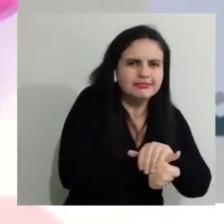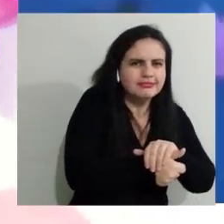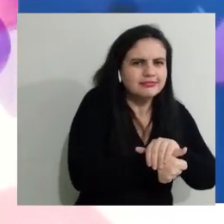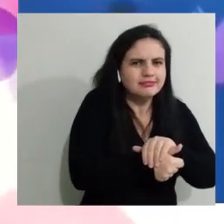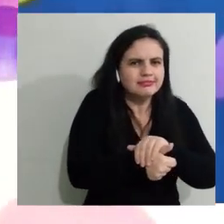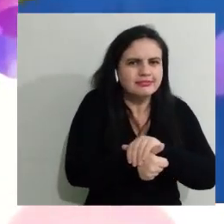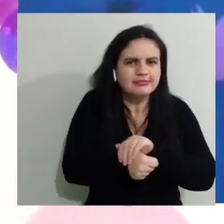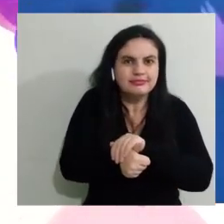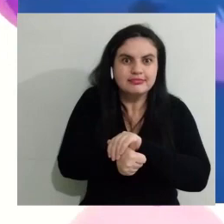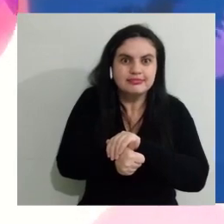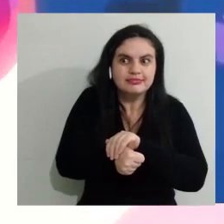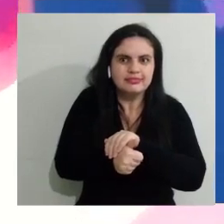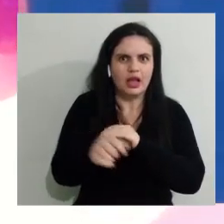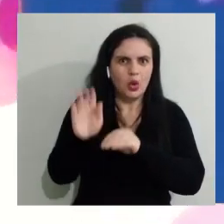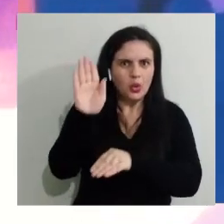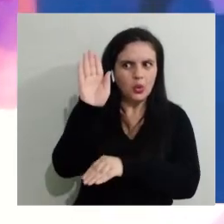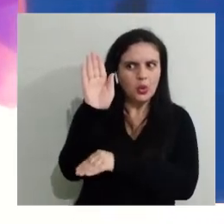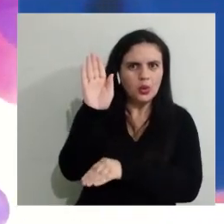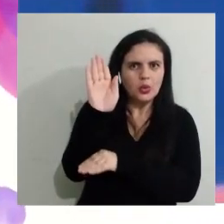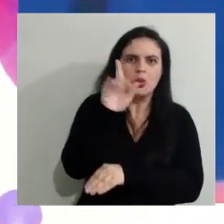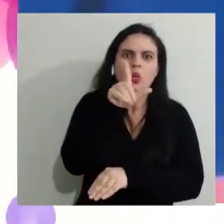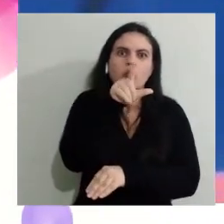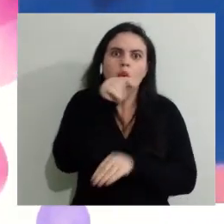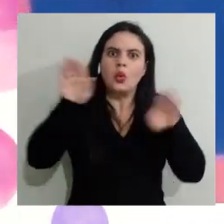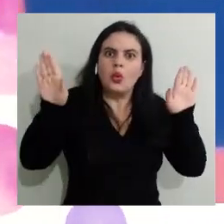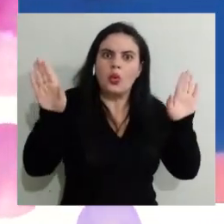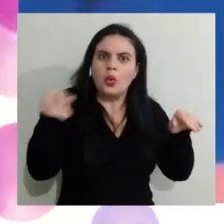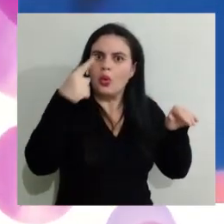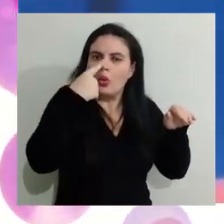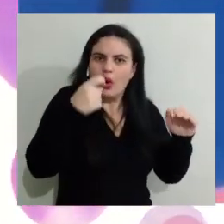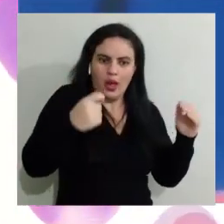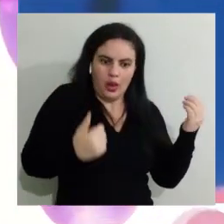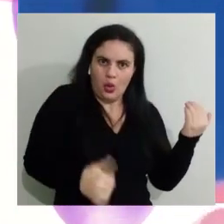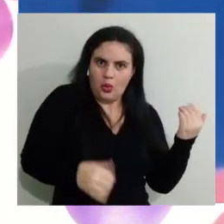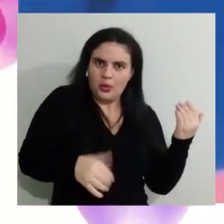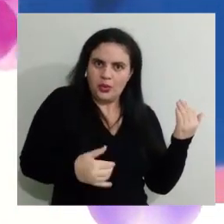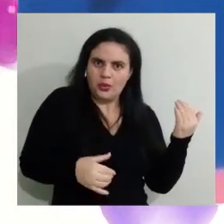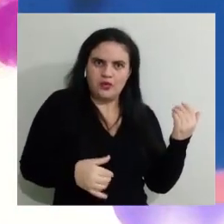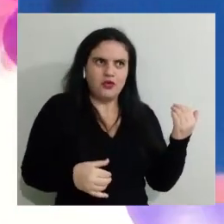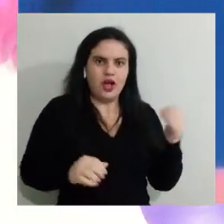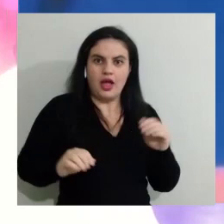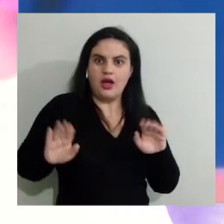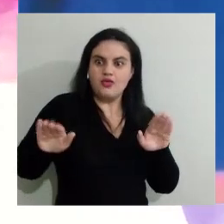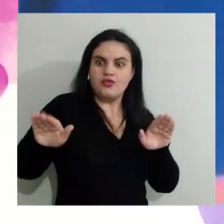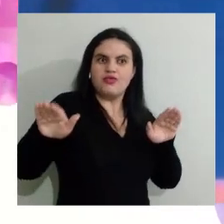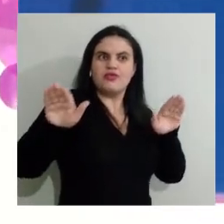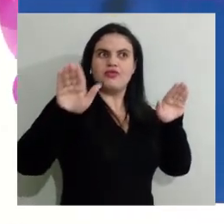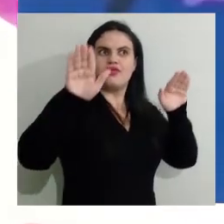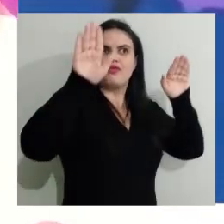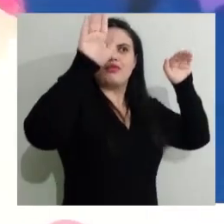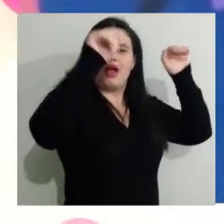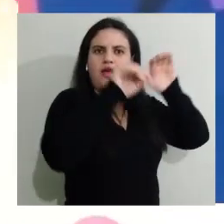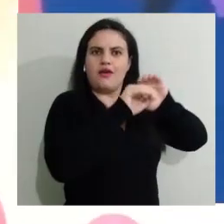e. Naquela tarde, quando o urubu pegou seu violão e levantou o voo para a festa,